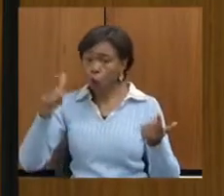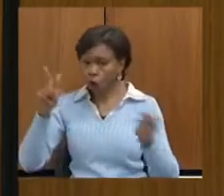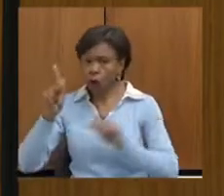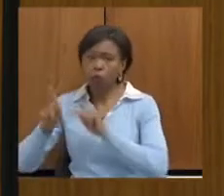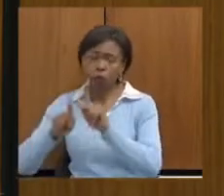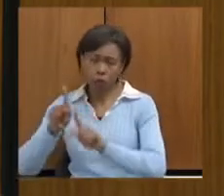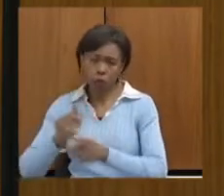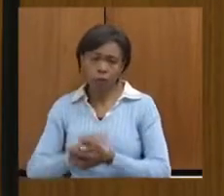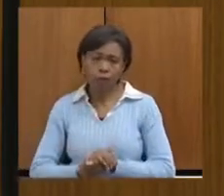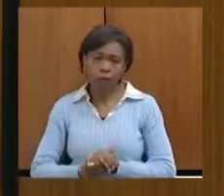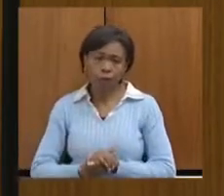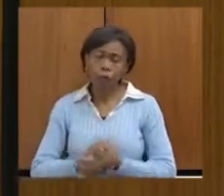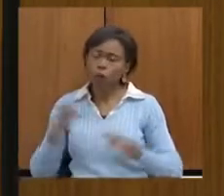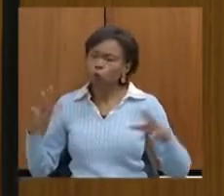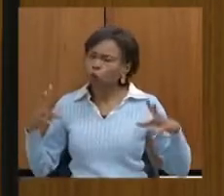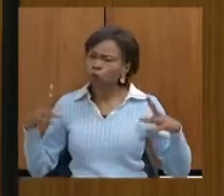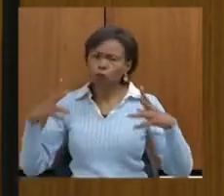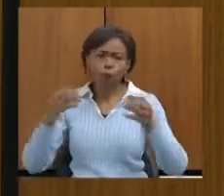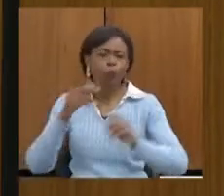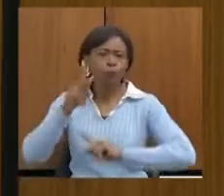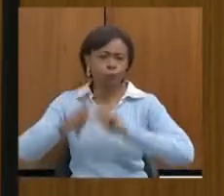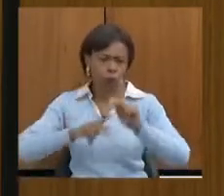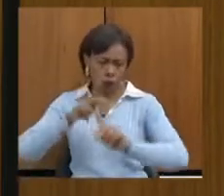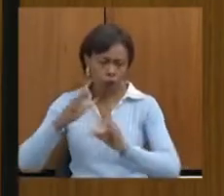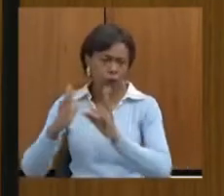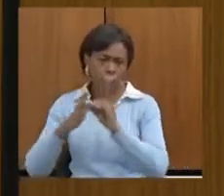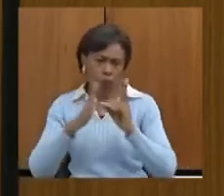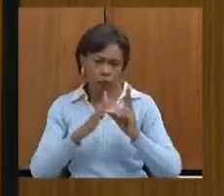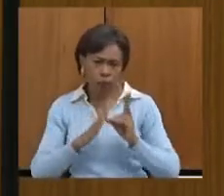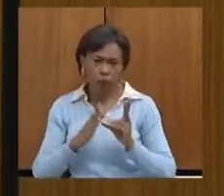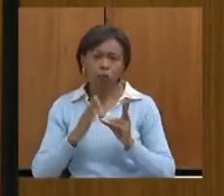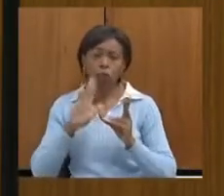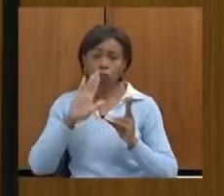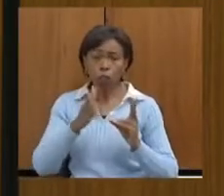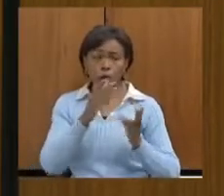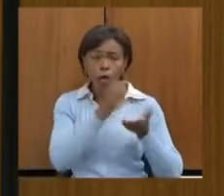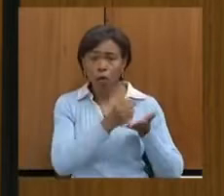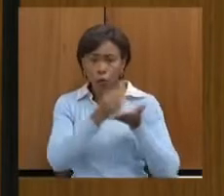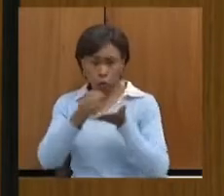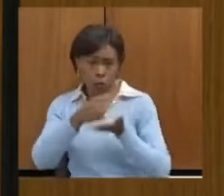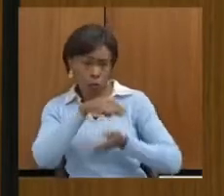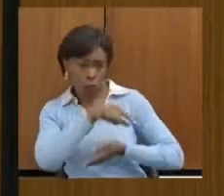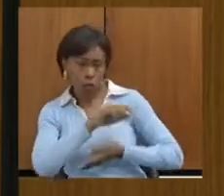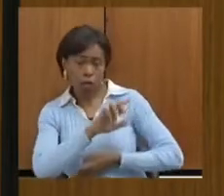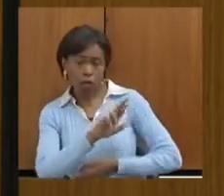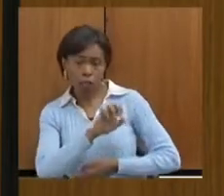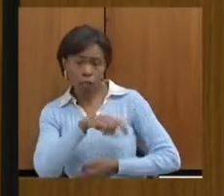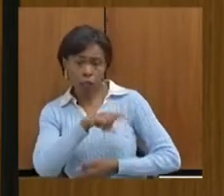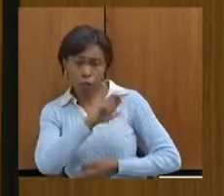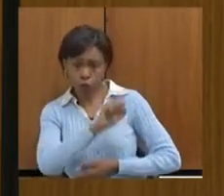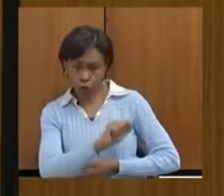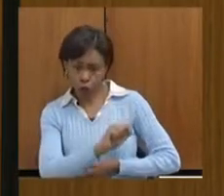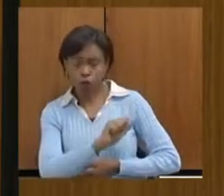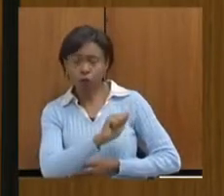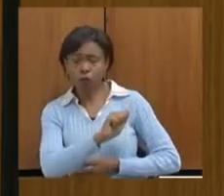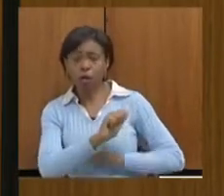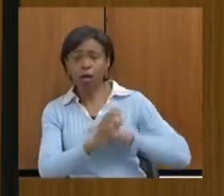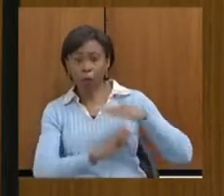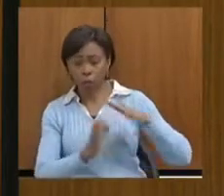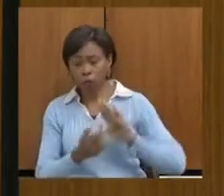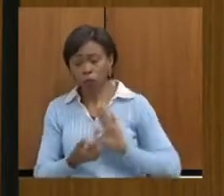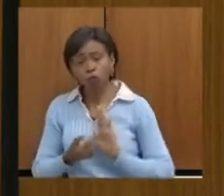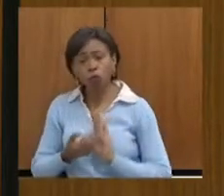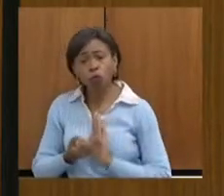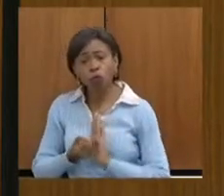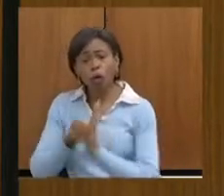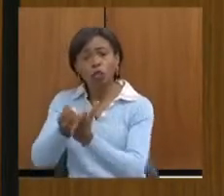todos todos os povos indígenas né que assim foram atendidos pela renova né É eles